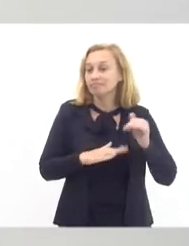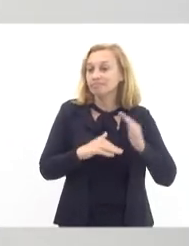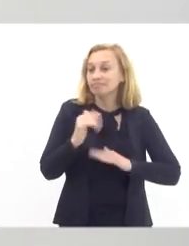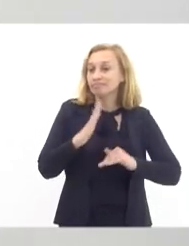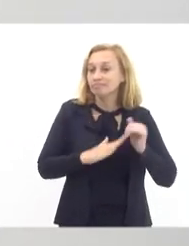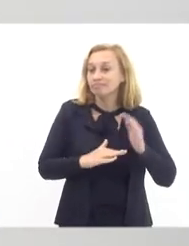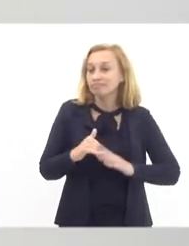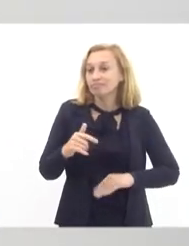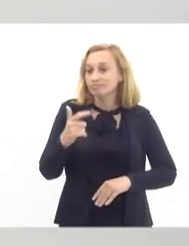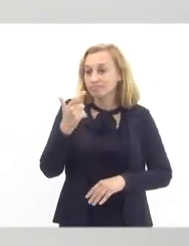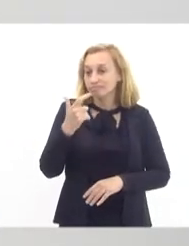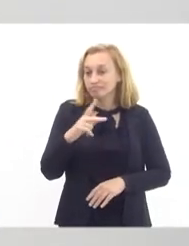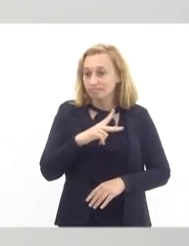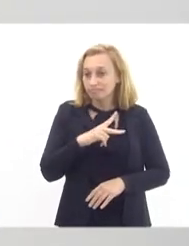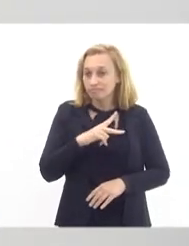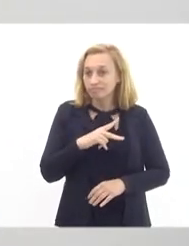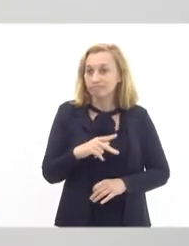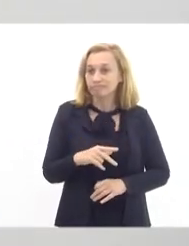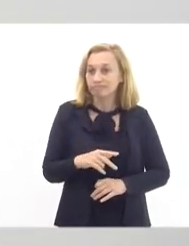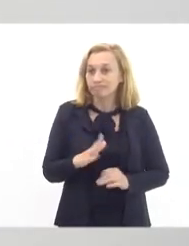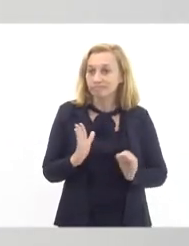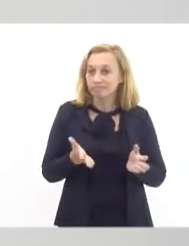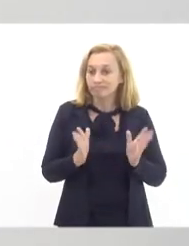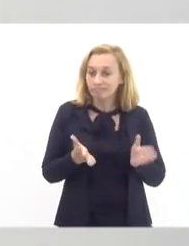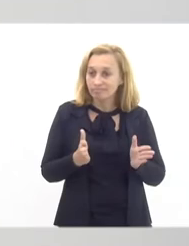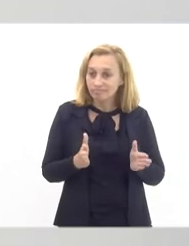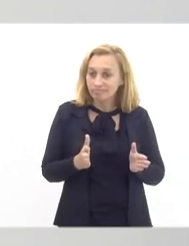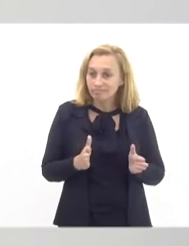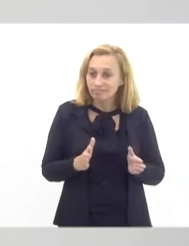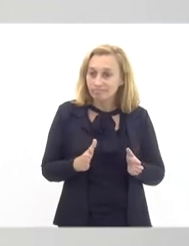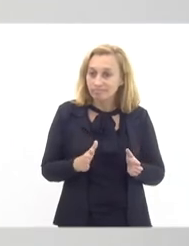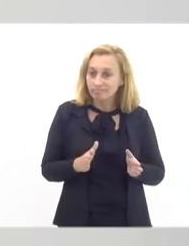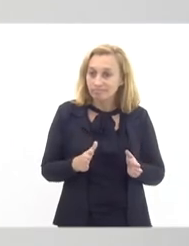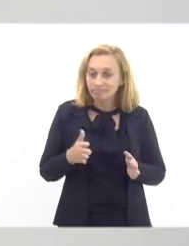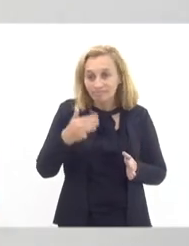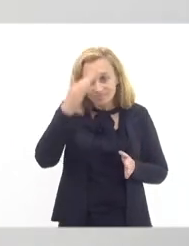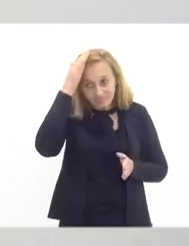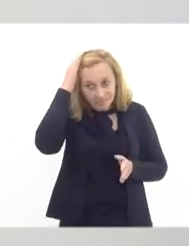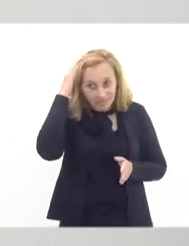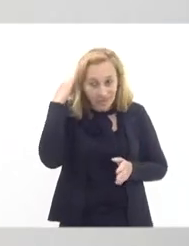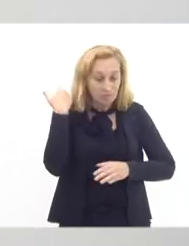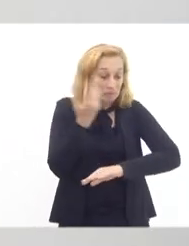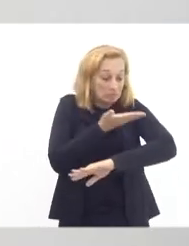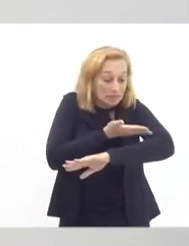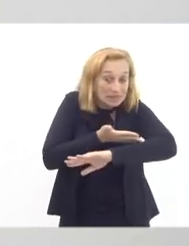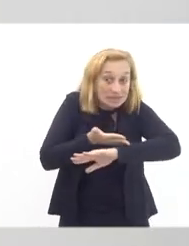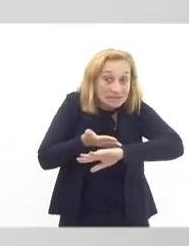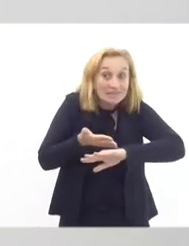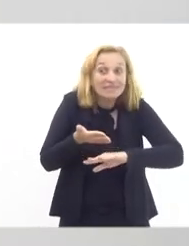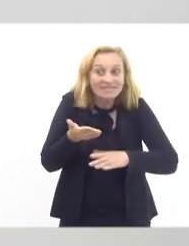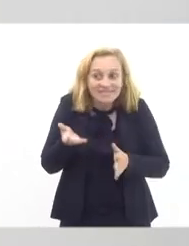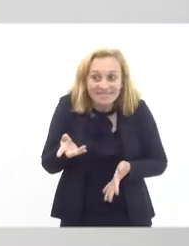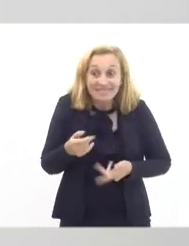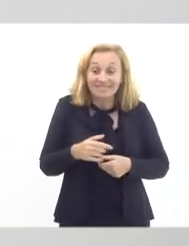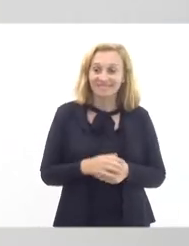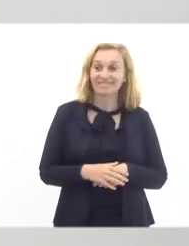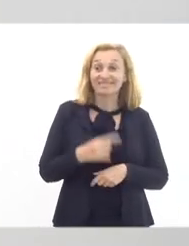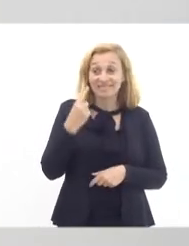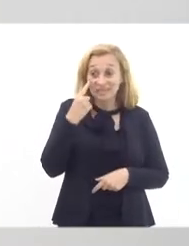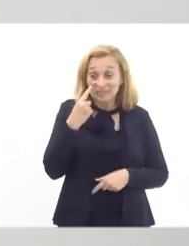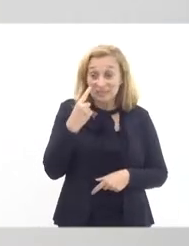como pessoal. E agora, já com um pouquinho de cabelo branco, já nascendo, né, a gente